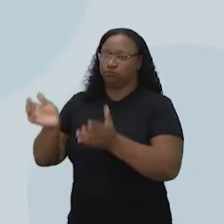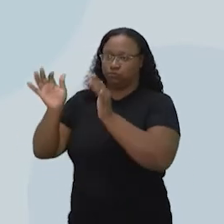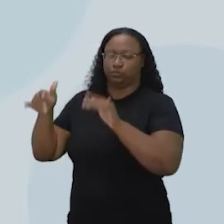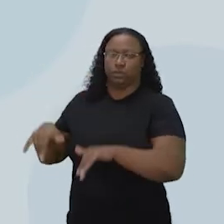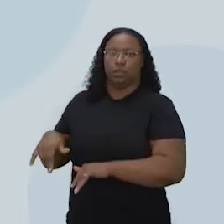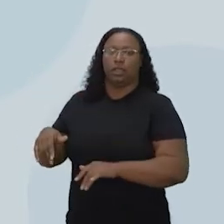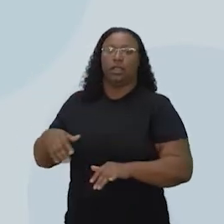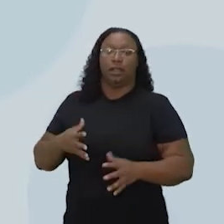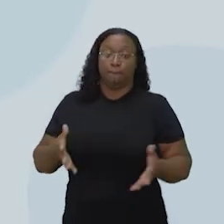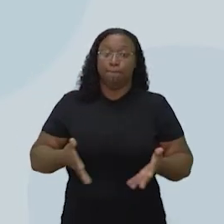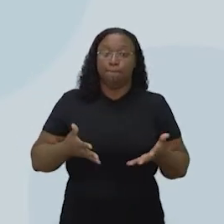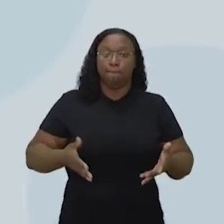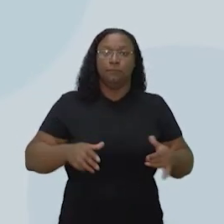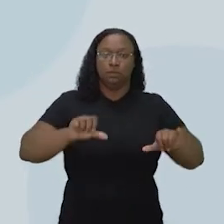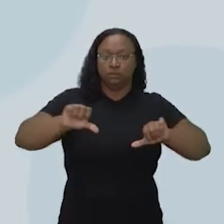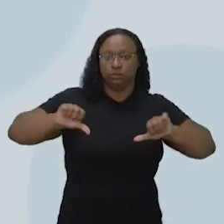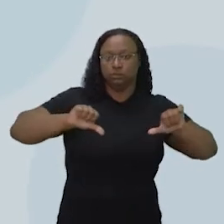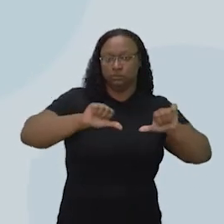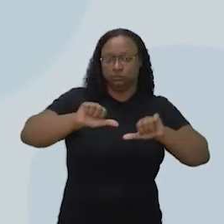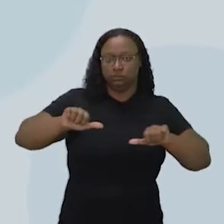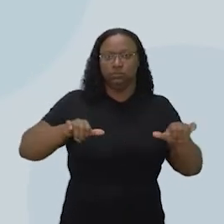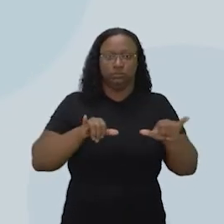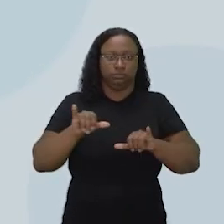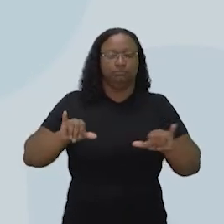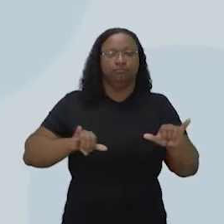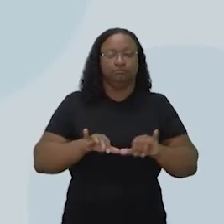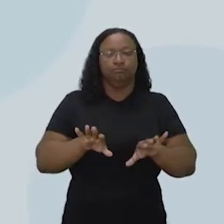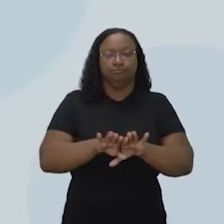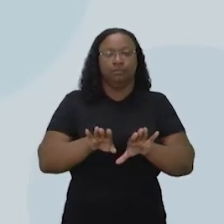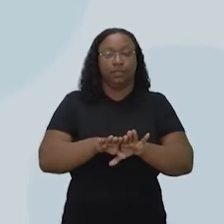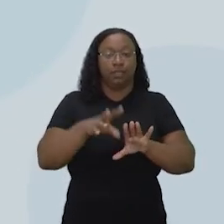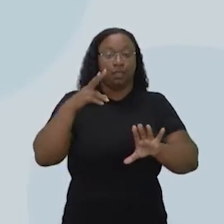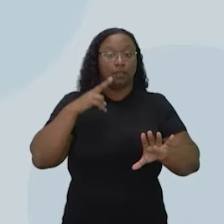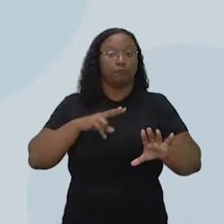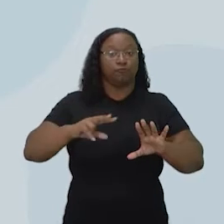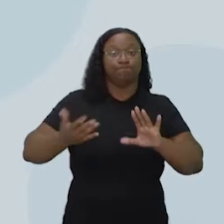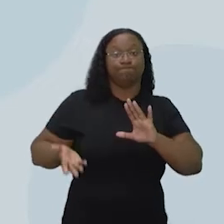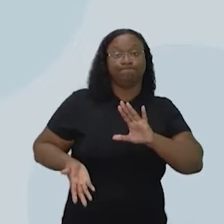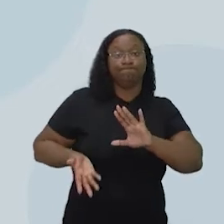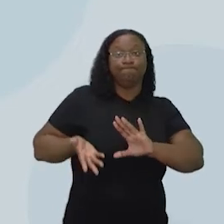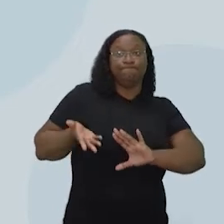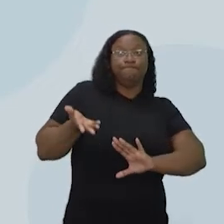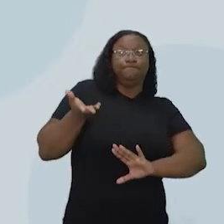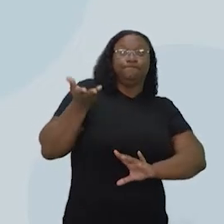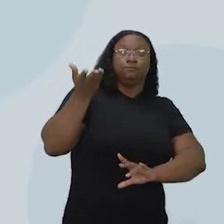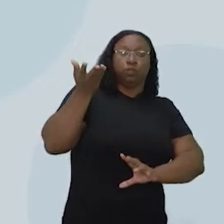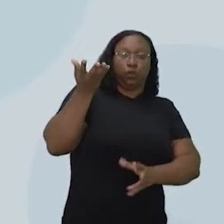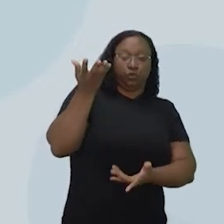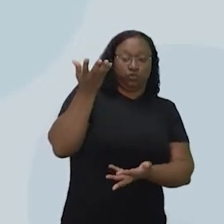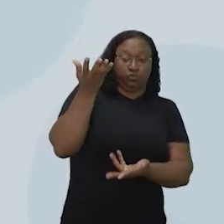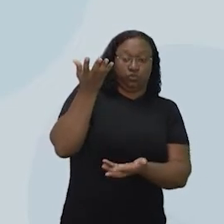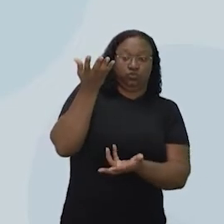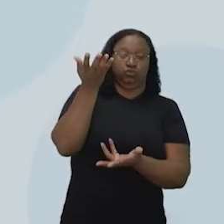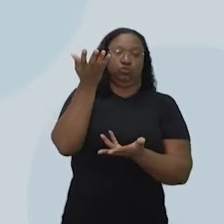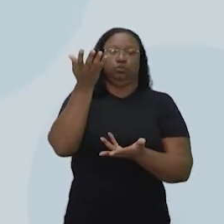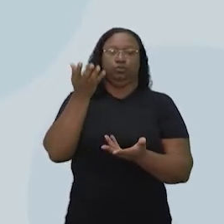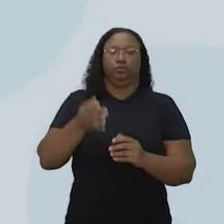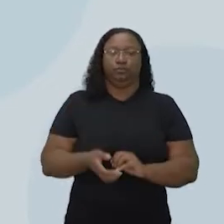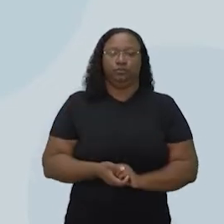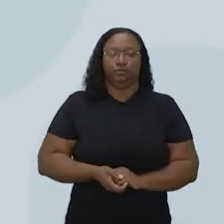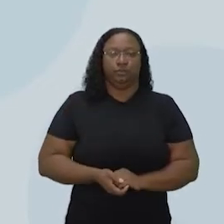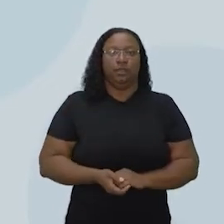Só que aqui visando, também tem uma alta temperatura envolvida, mas aqui visa essa questão de